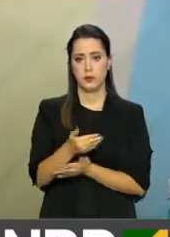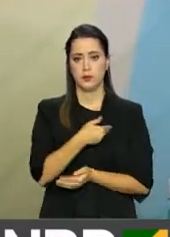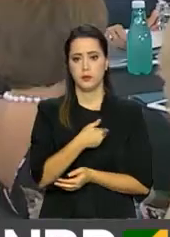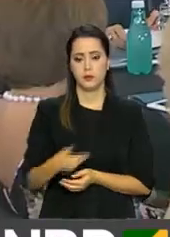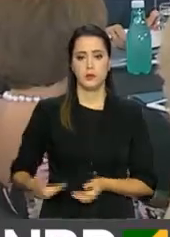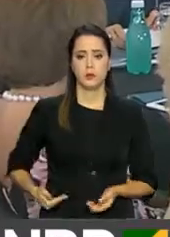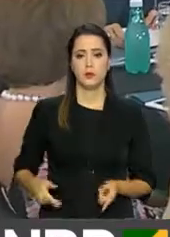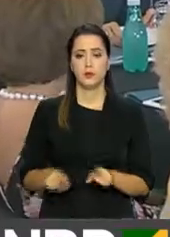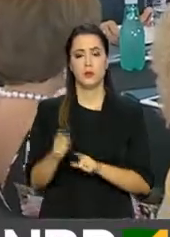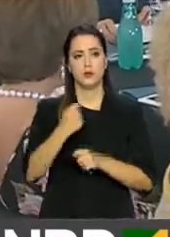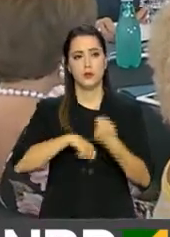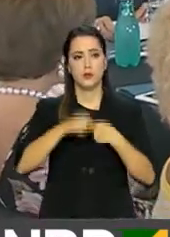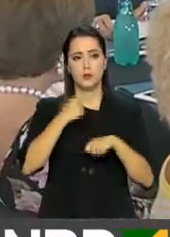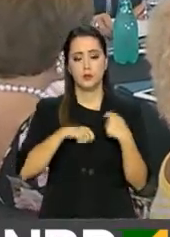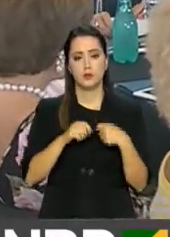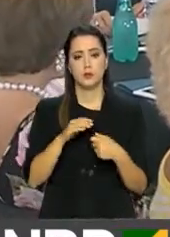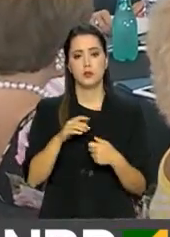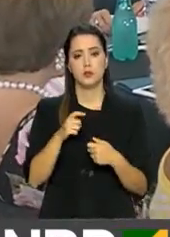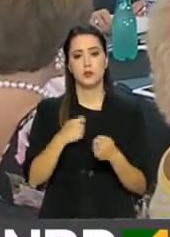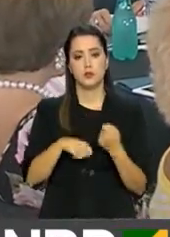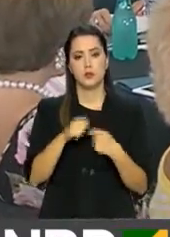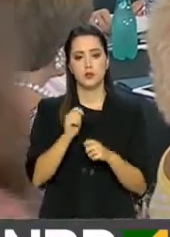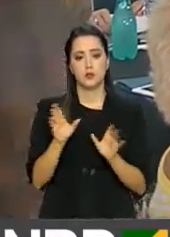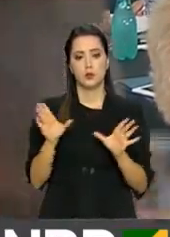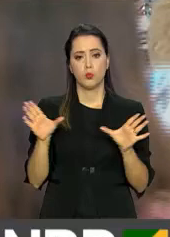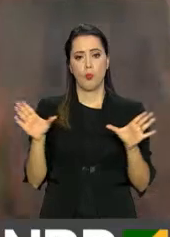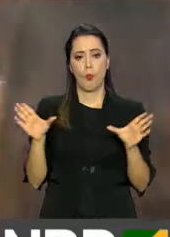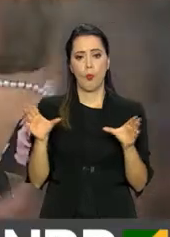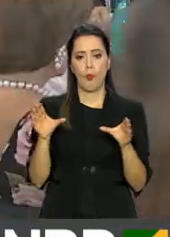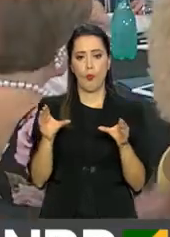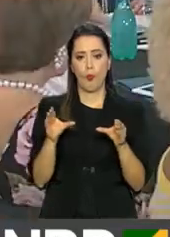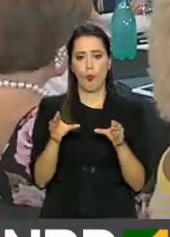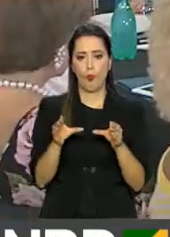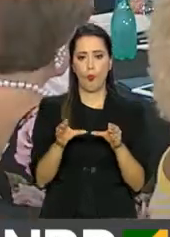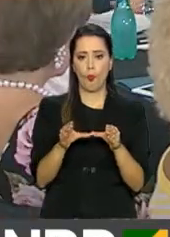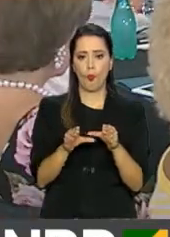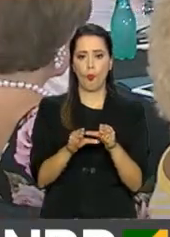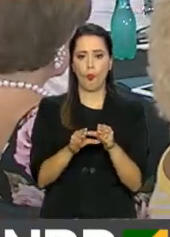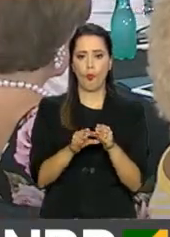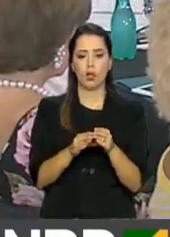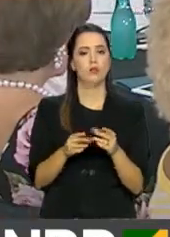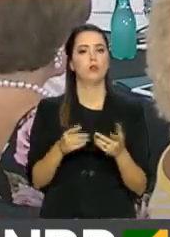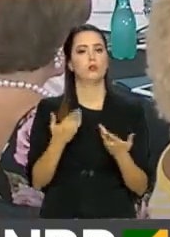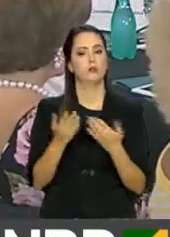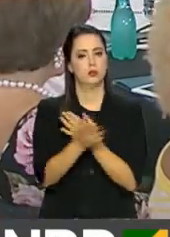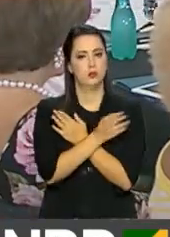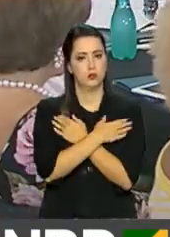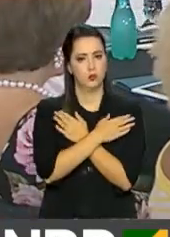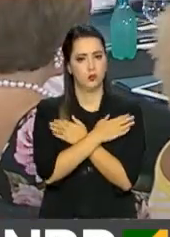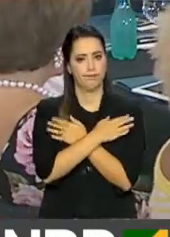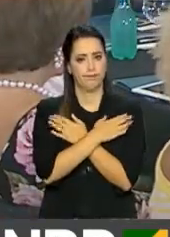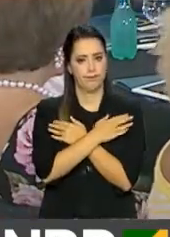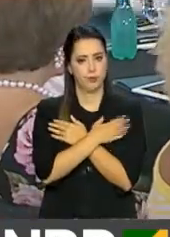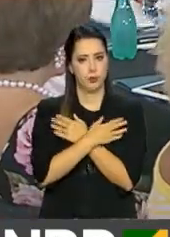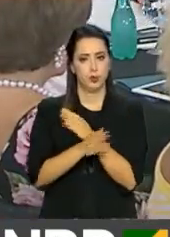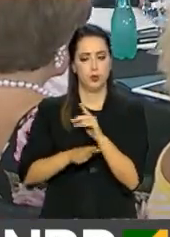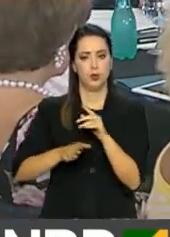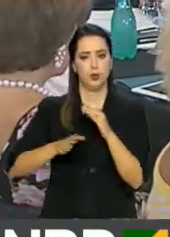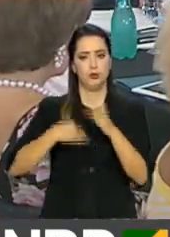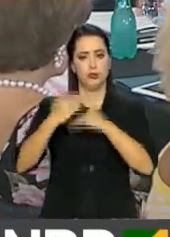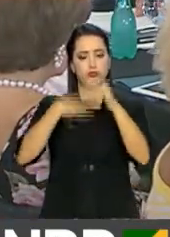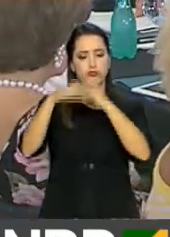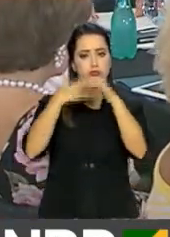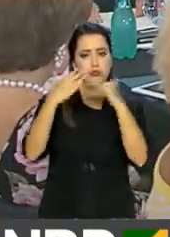a economia encolhia fortemente o desemprego gallopa